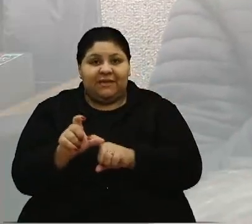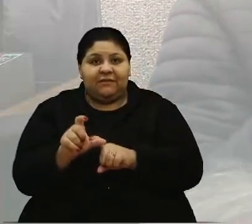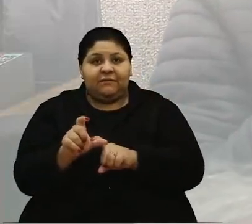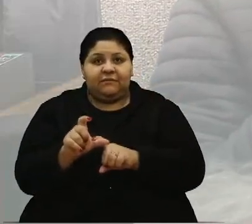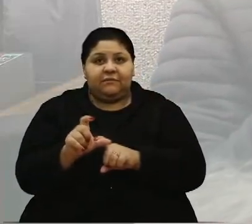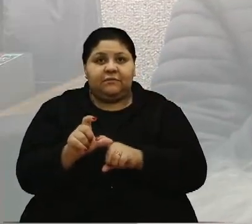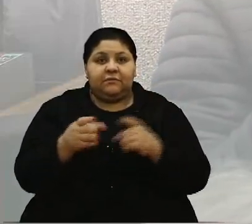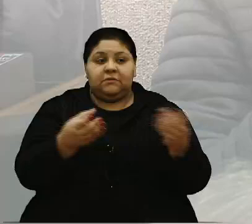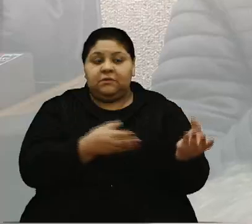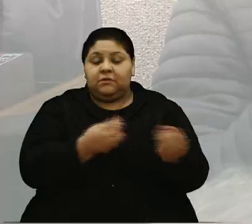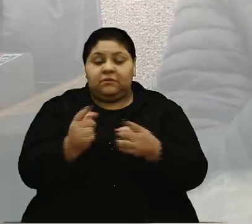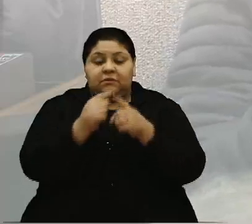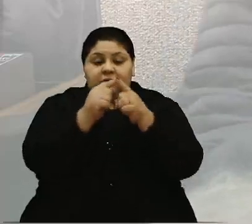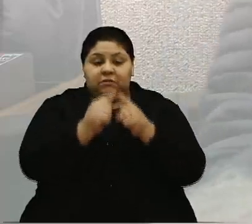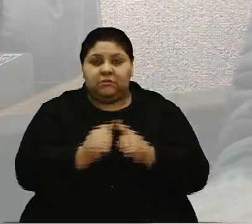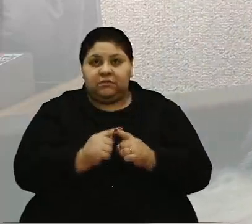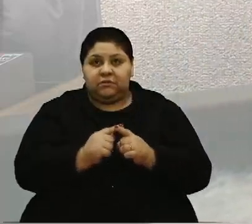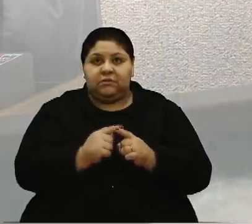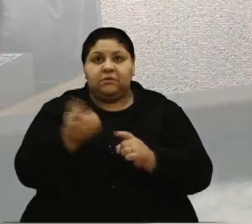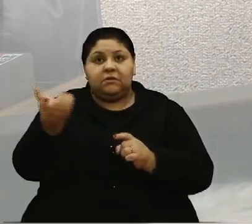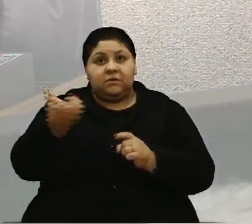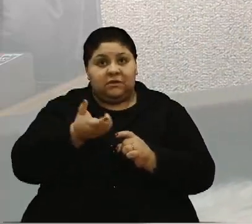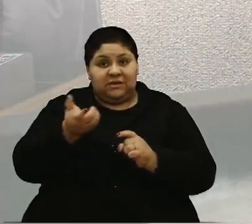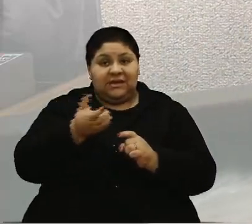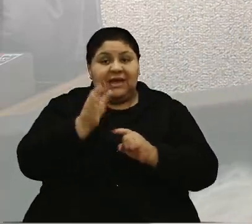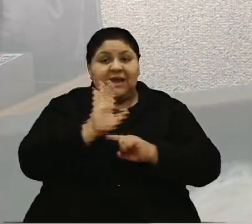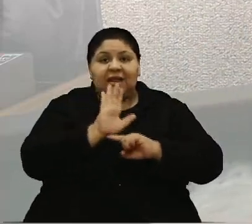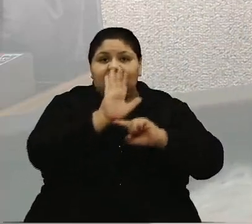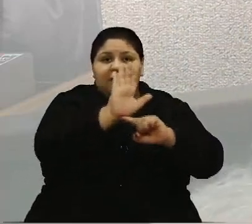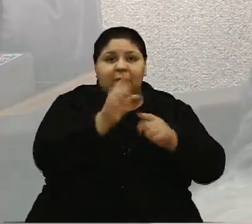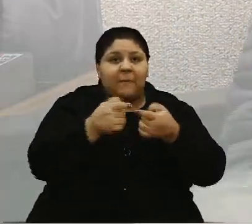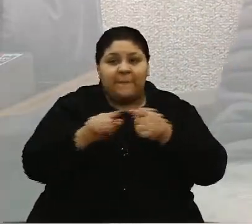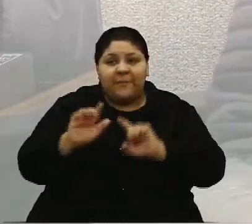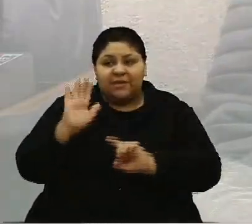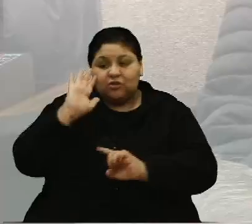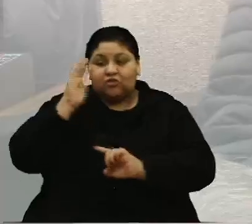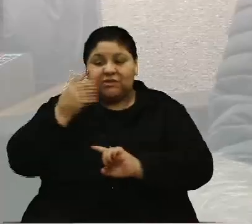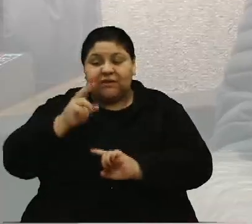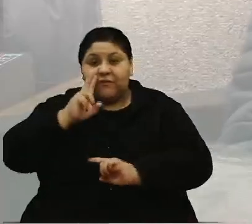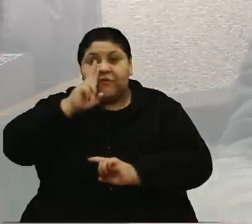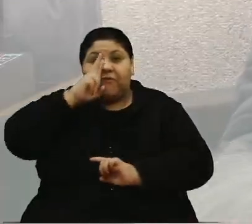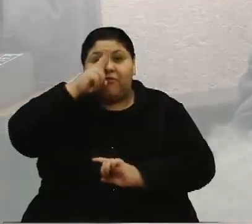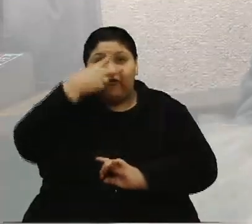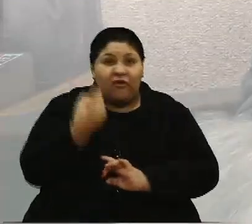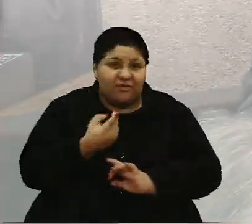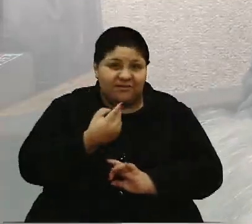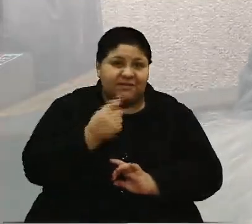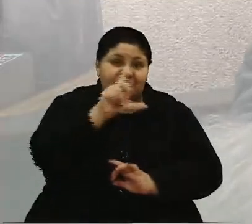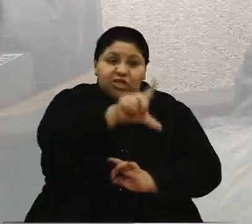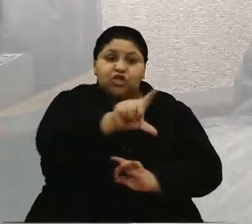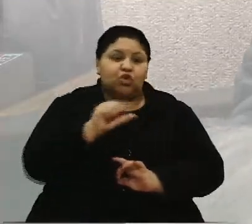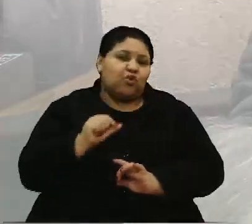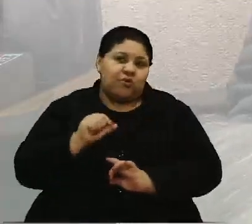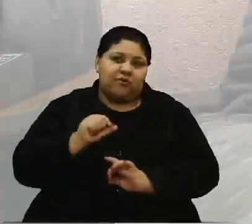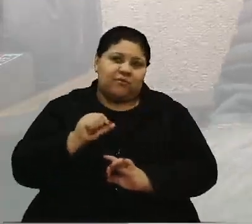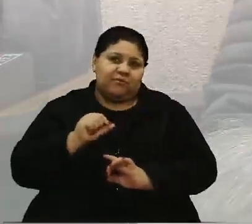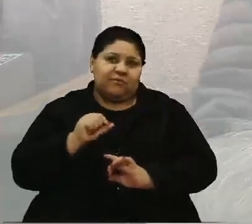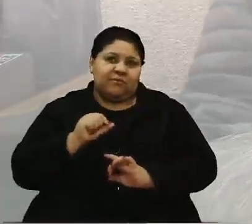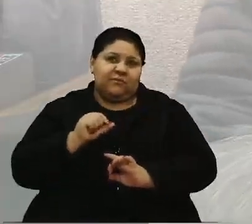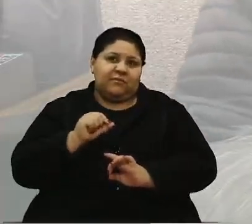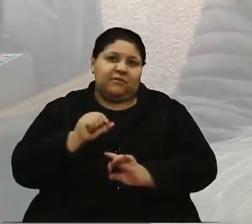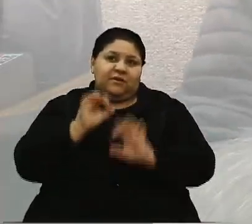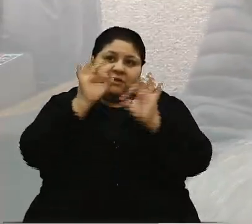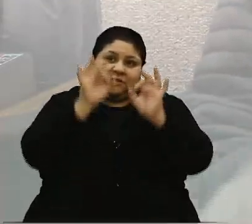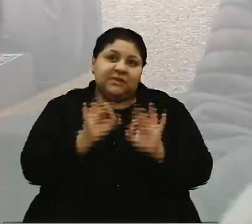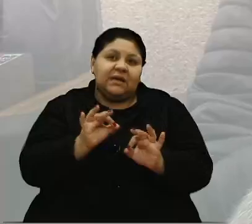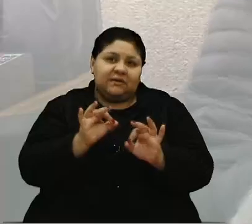que muitas vezes até querem ser ajudadas, mas não conseguem ter forças e achar alternativas plausíveis para que